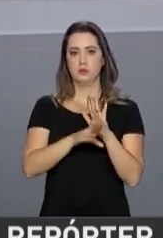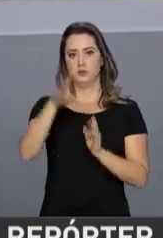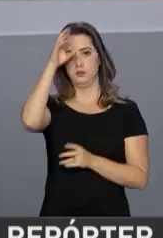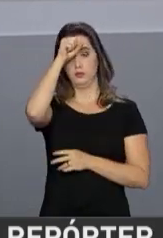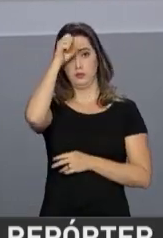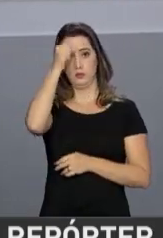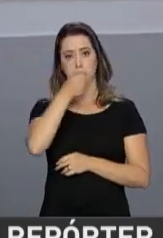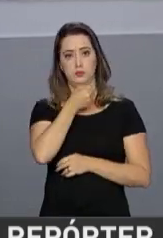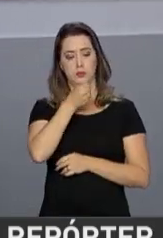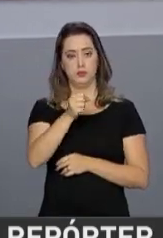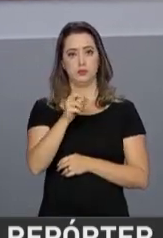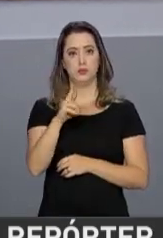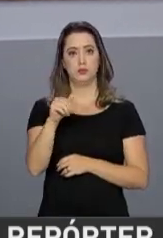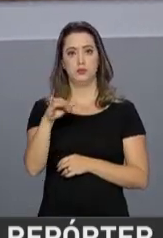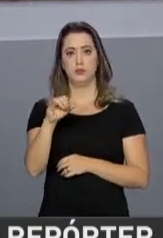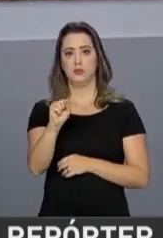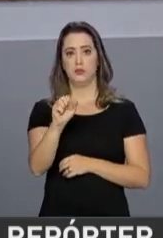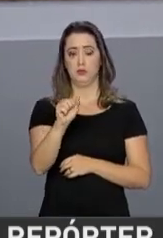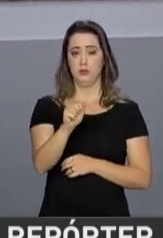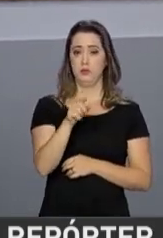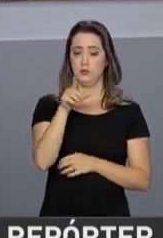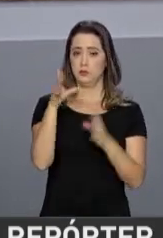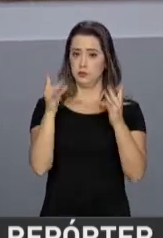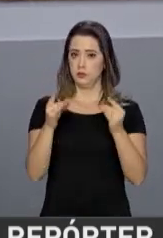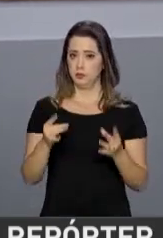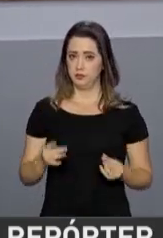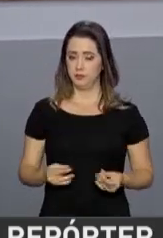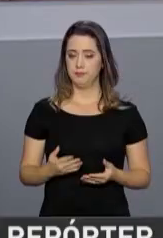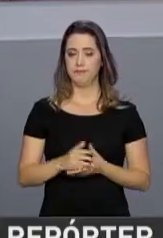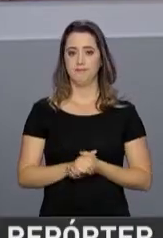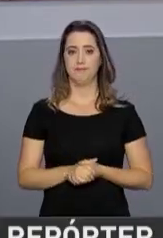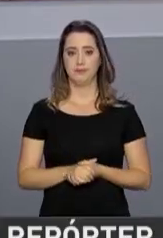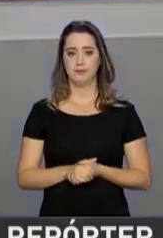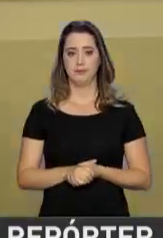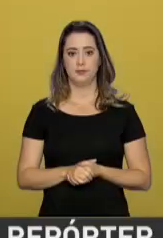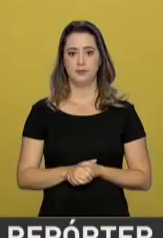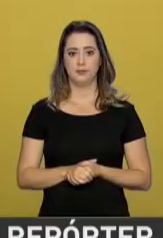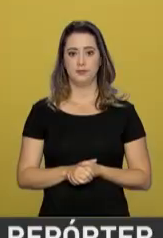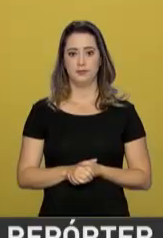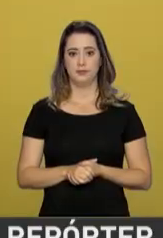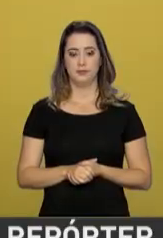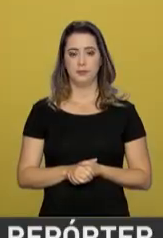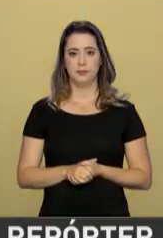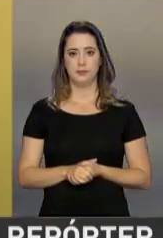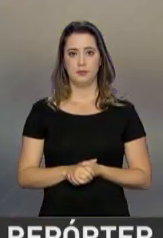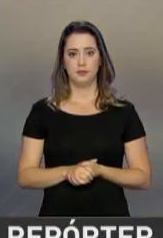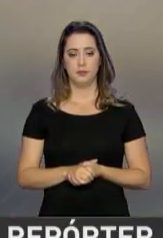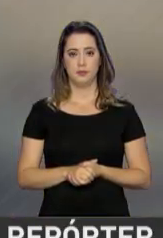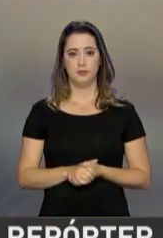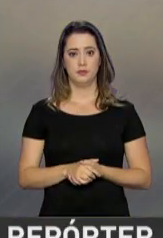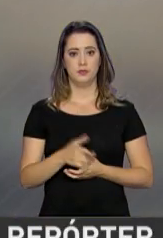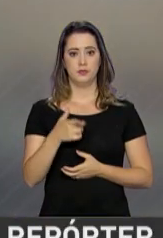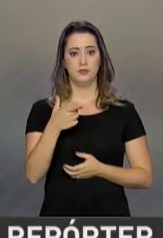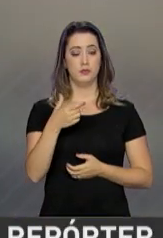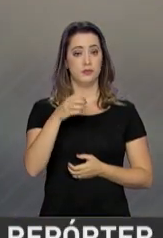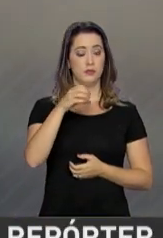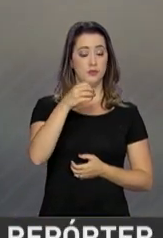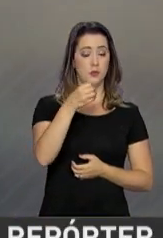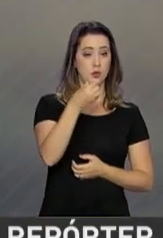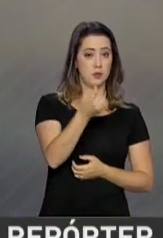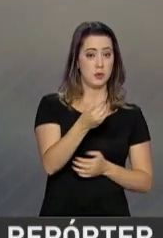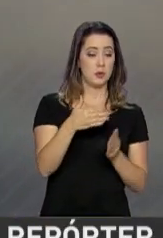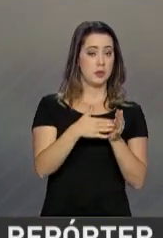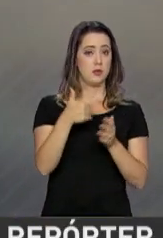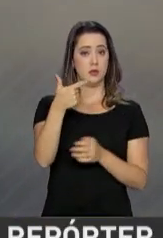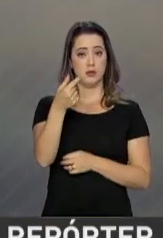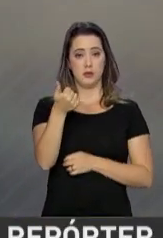aprendizagem a repórter raíssa lopes traz alguns dados pra gente em 2006 a 2015